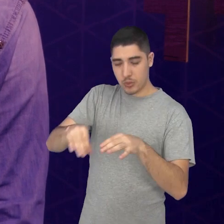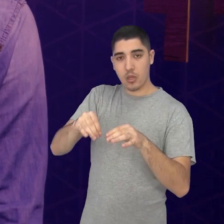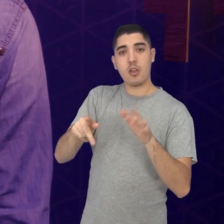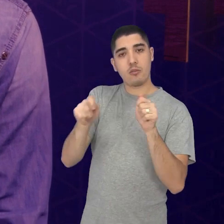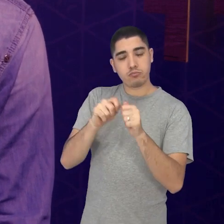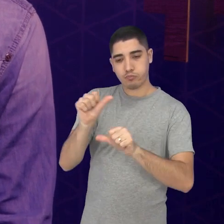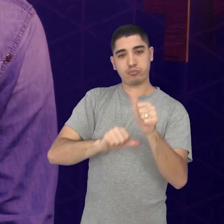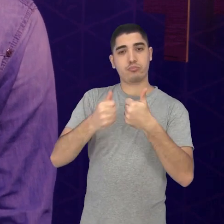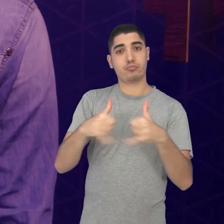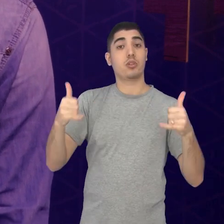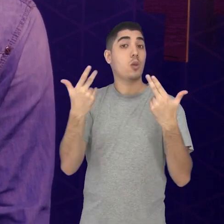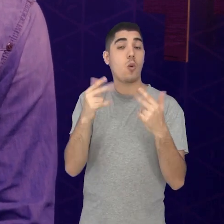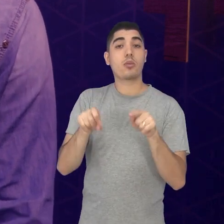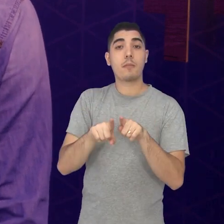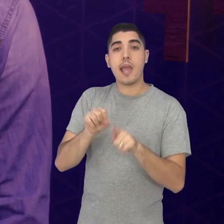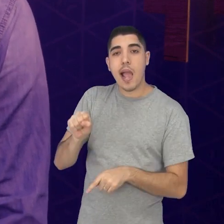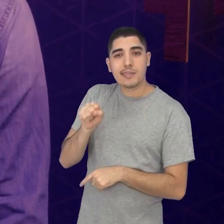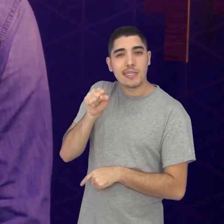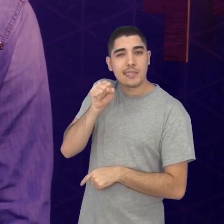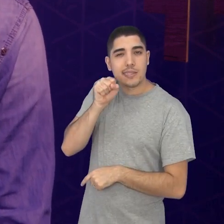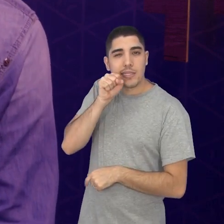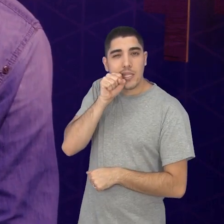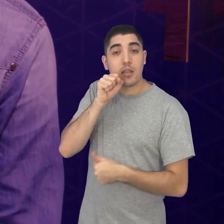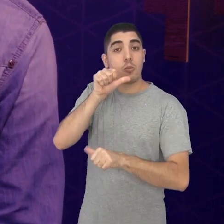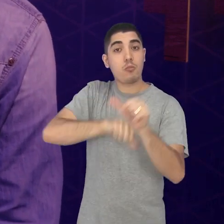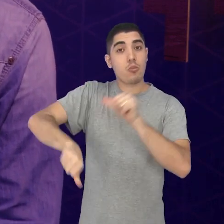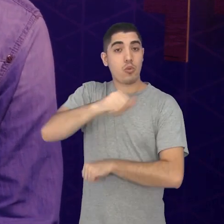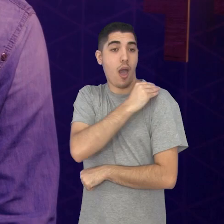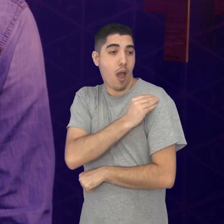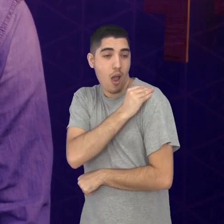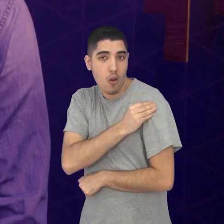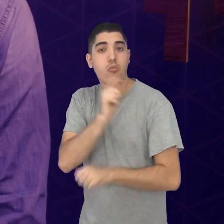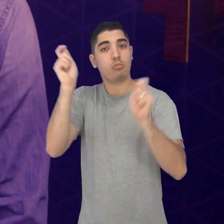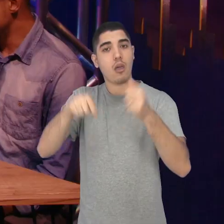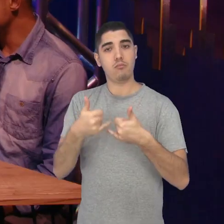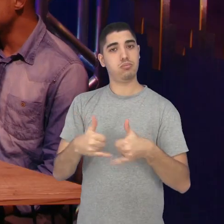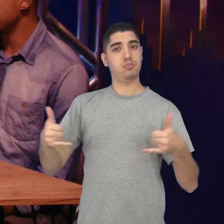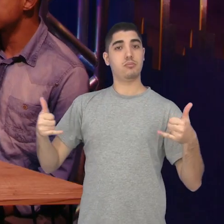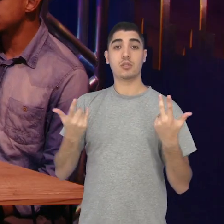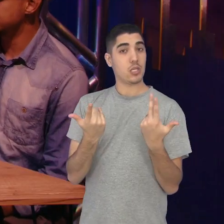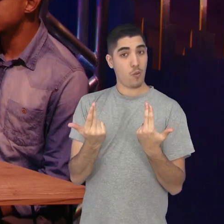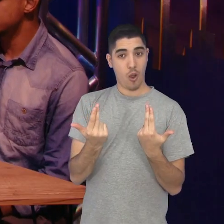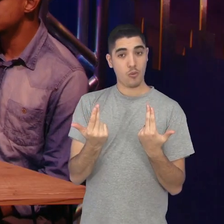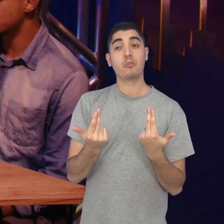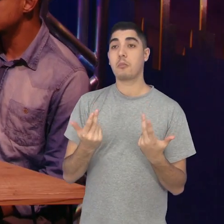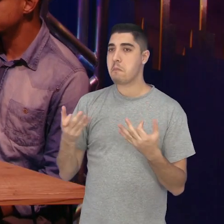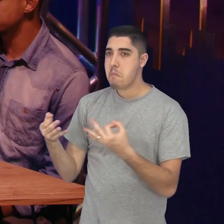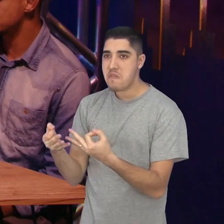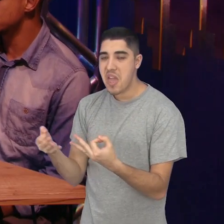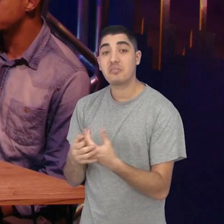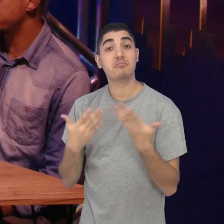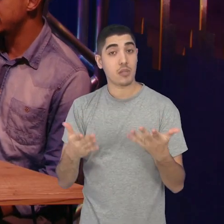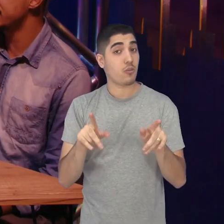da cana-de-açúcar, que vira etanol, que pode virar energia. Né? Perfeito. E a gente tem isso aí também, ó, de volta para